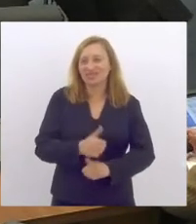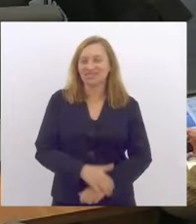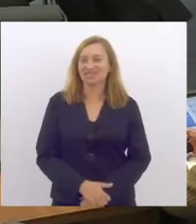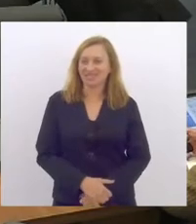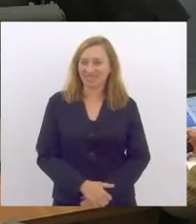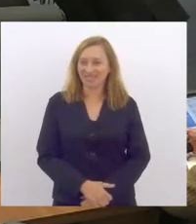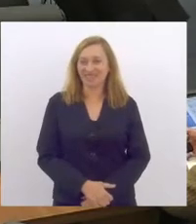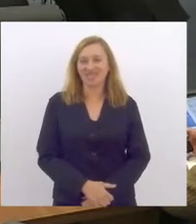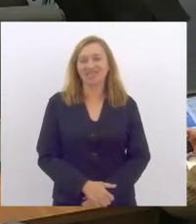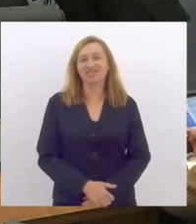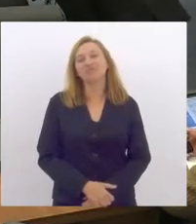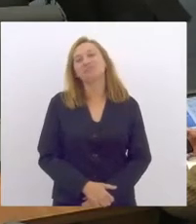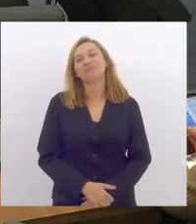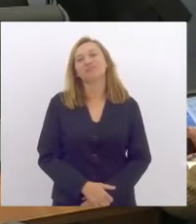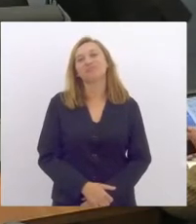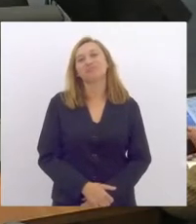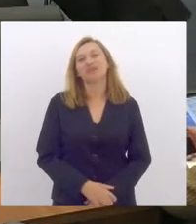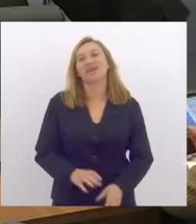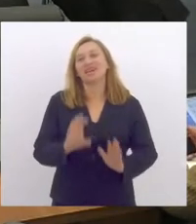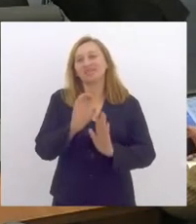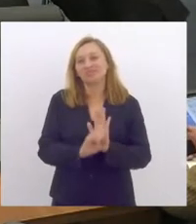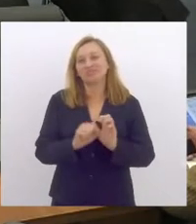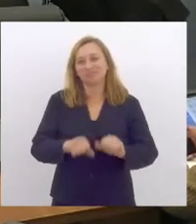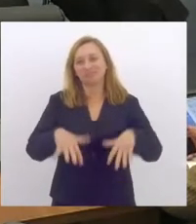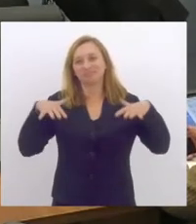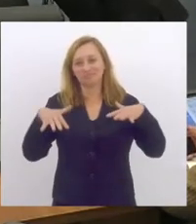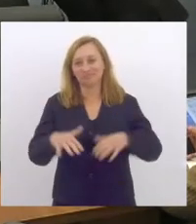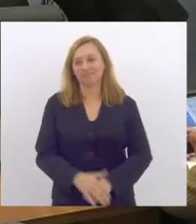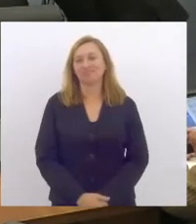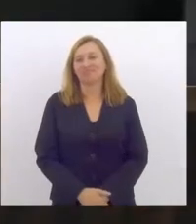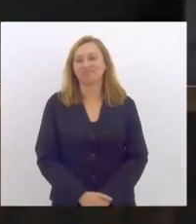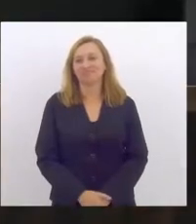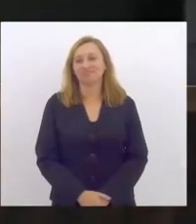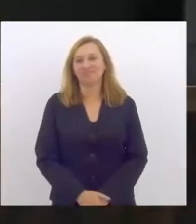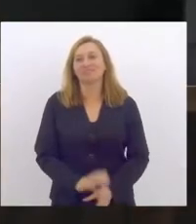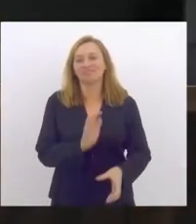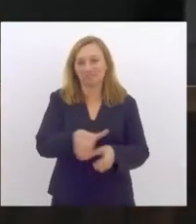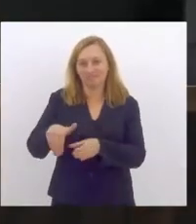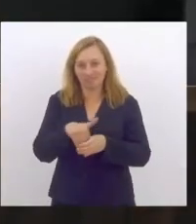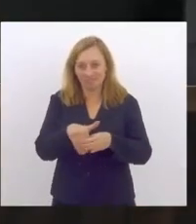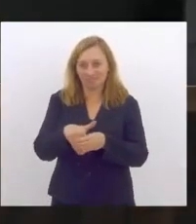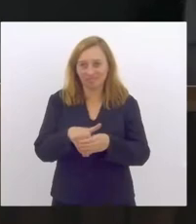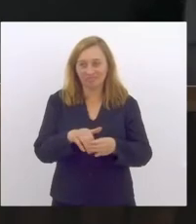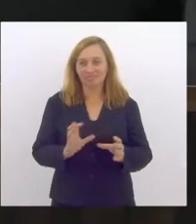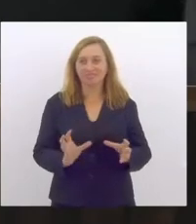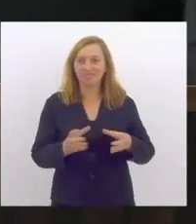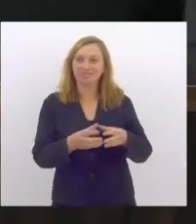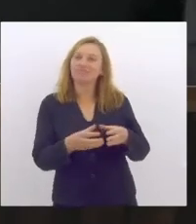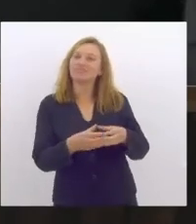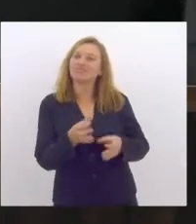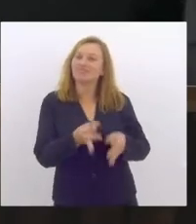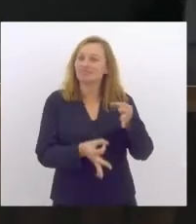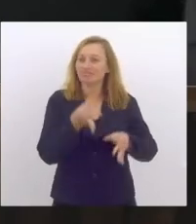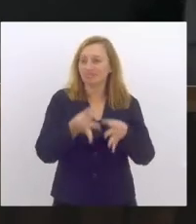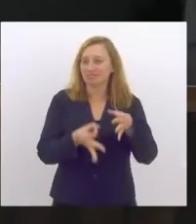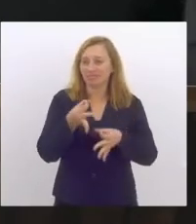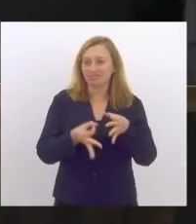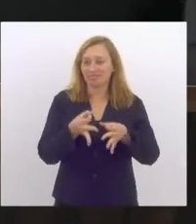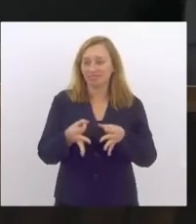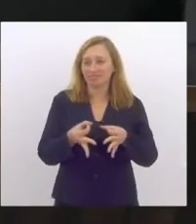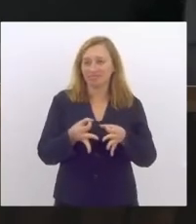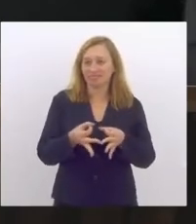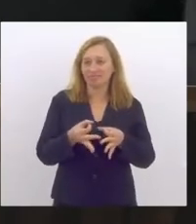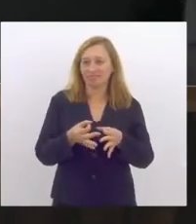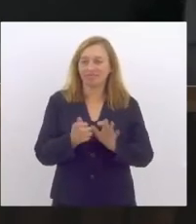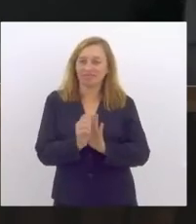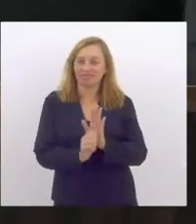tem o parecer das emendas de plenário. Então, eu vou votar o parecer da Comissão de Constituição e Justiça e vai à